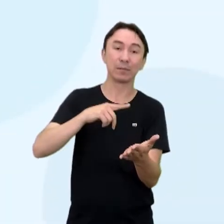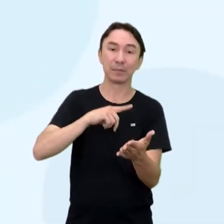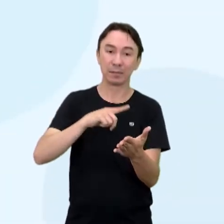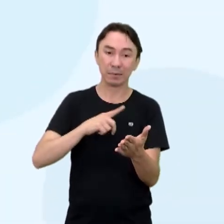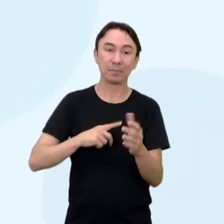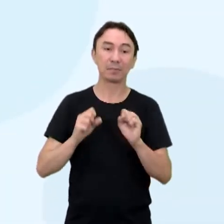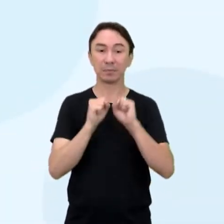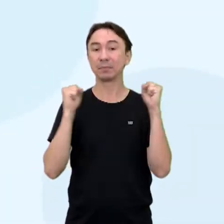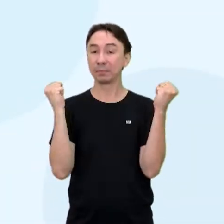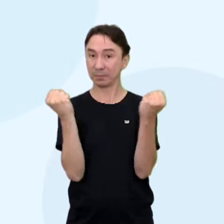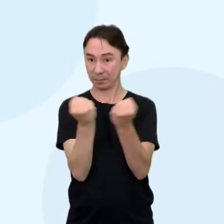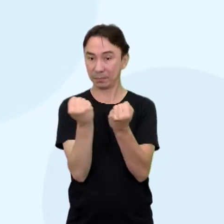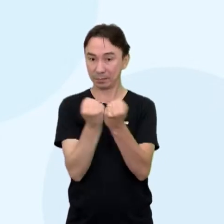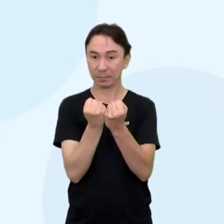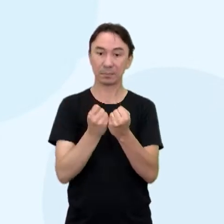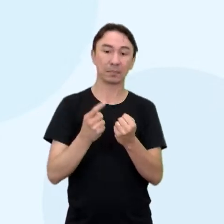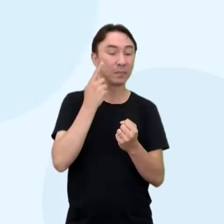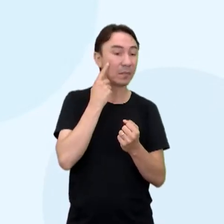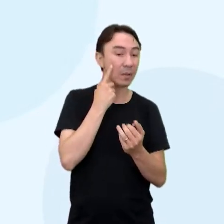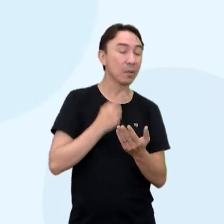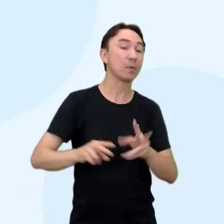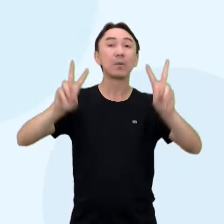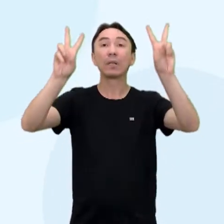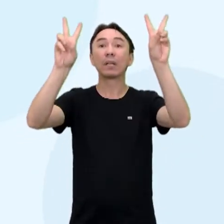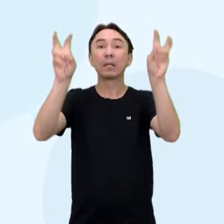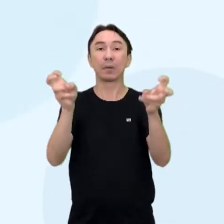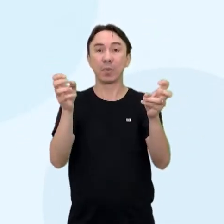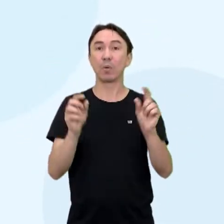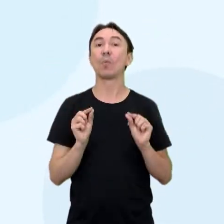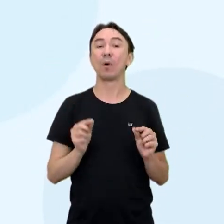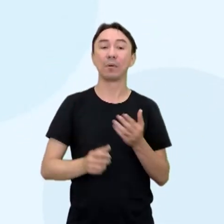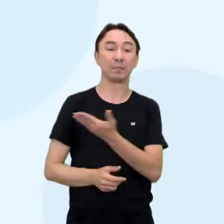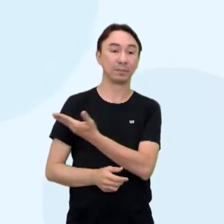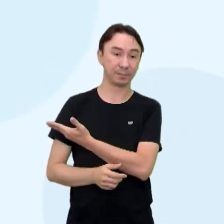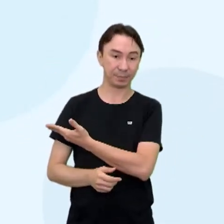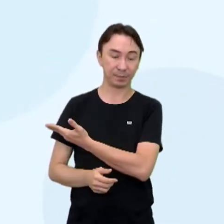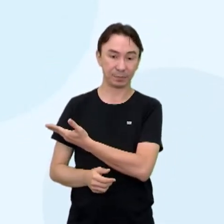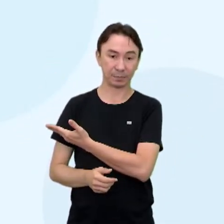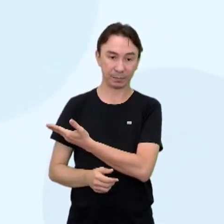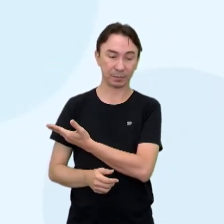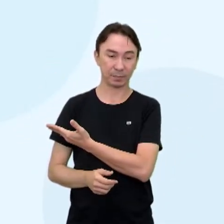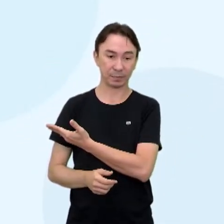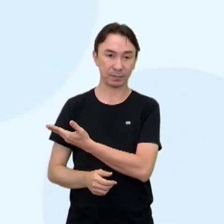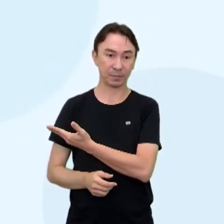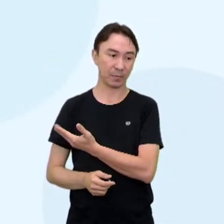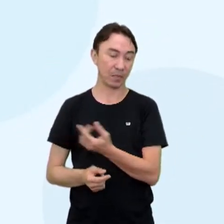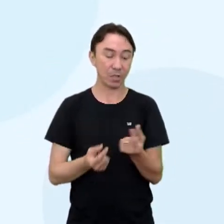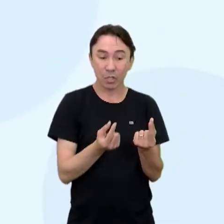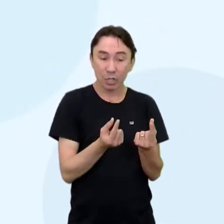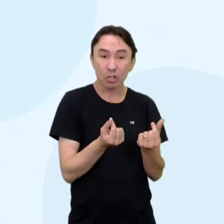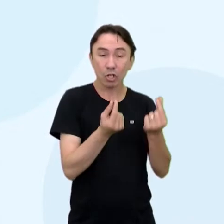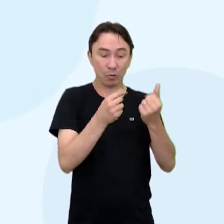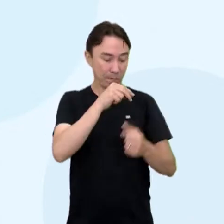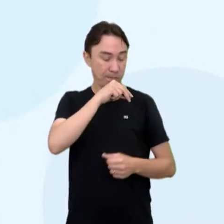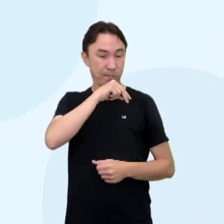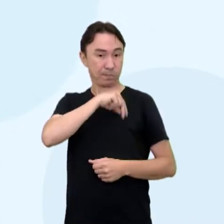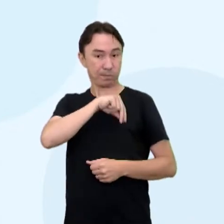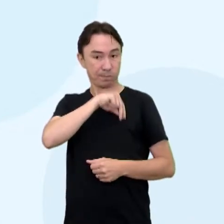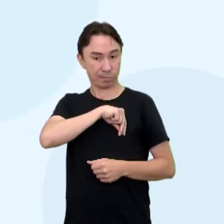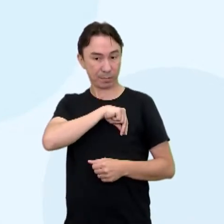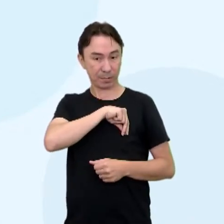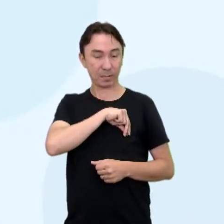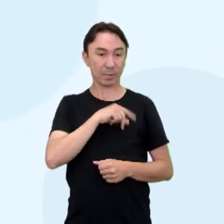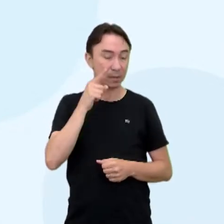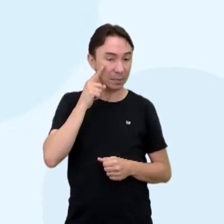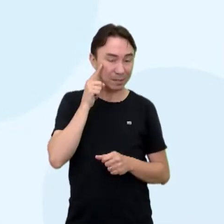essa opção aí. Então, o tema do seminário aí que eu vou abordar é renda e distribuição de renda